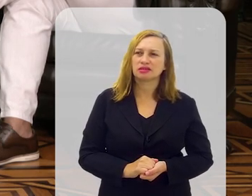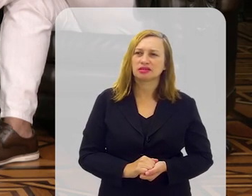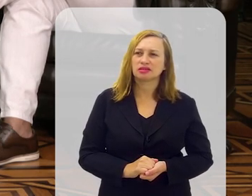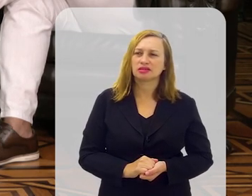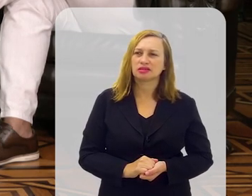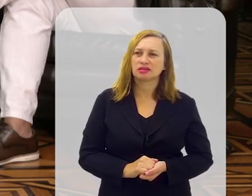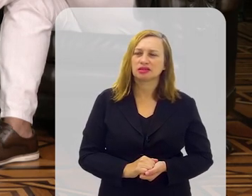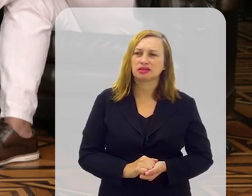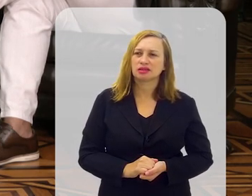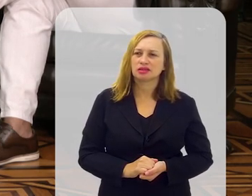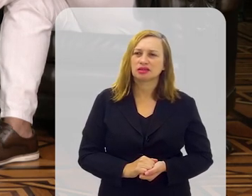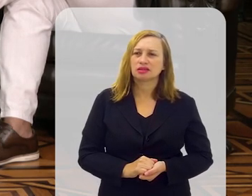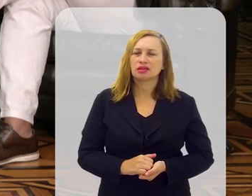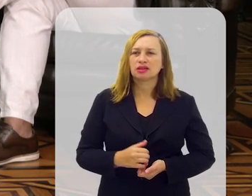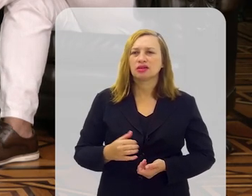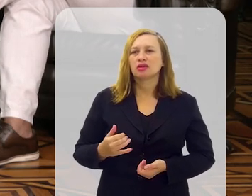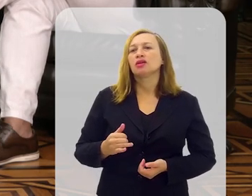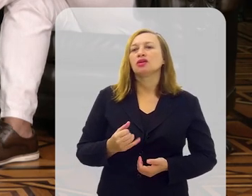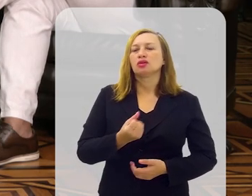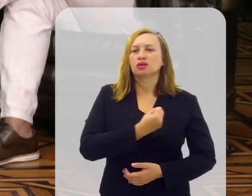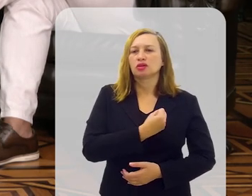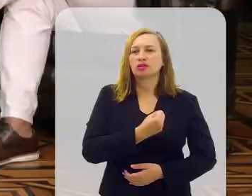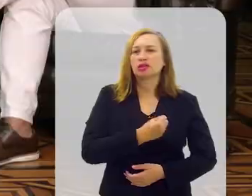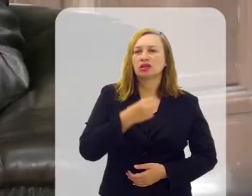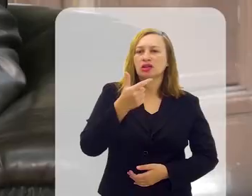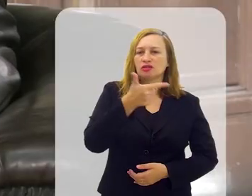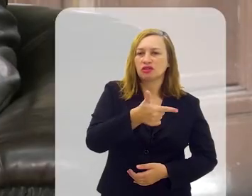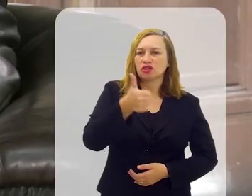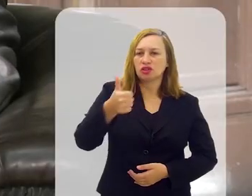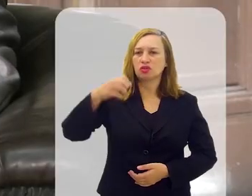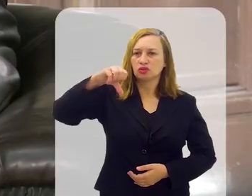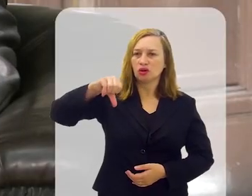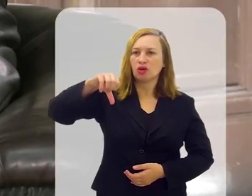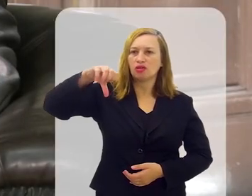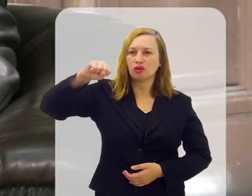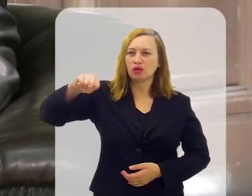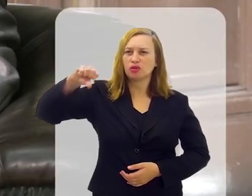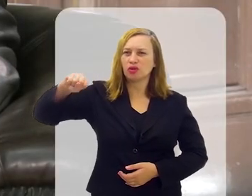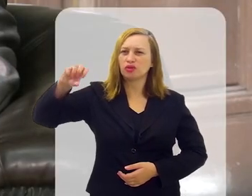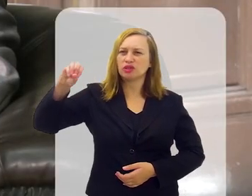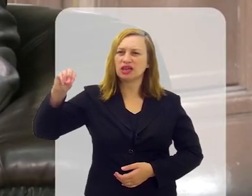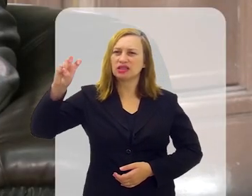É automático assim com ela. Bem, meu telefone é